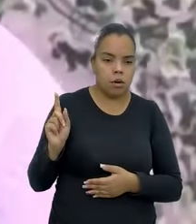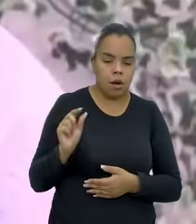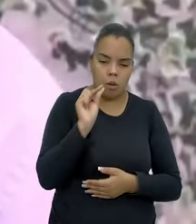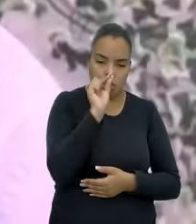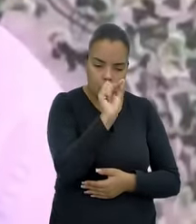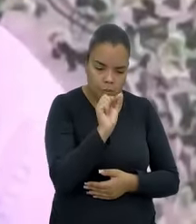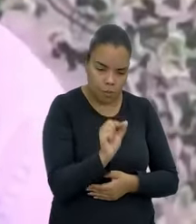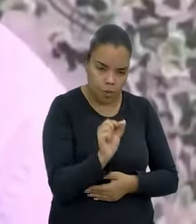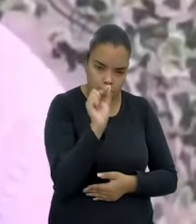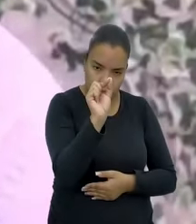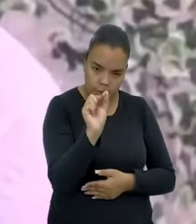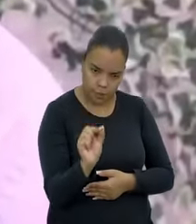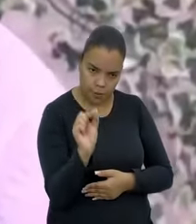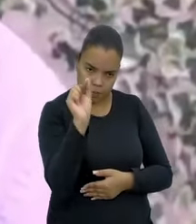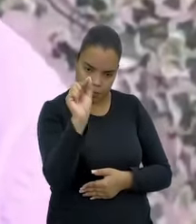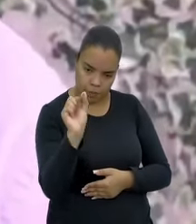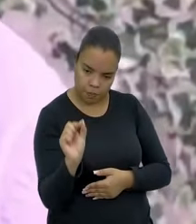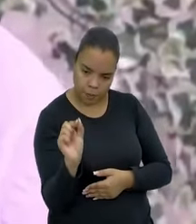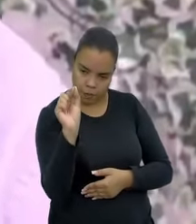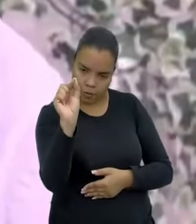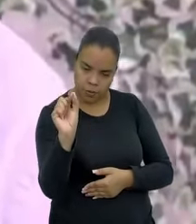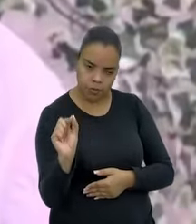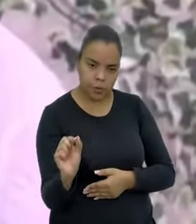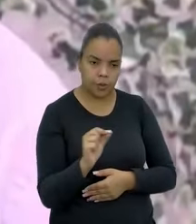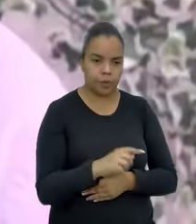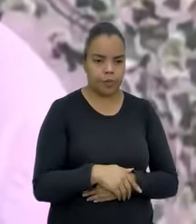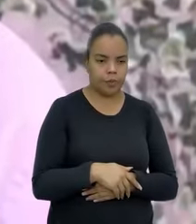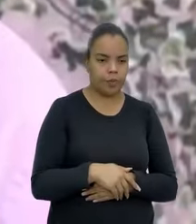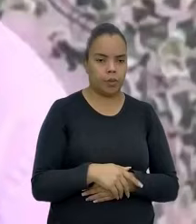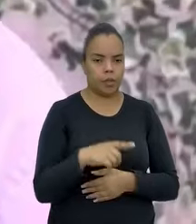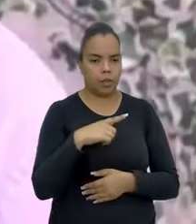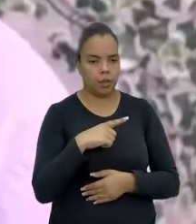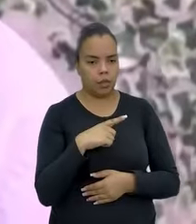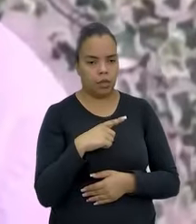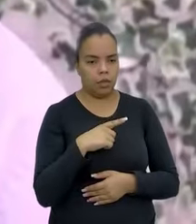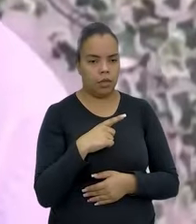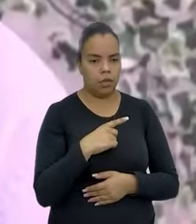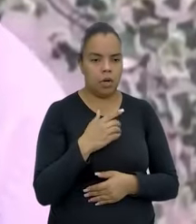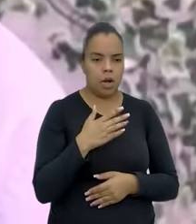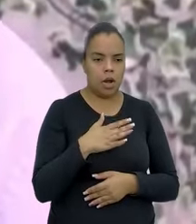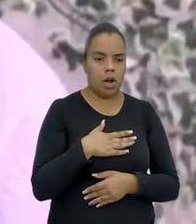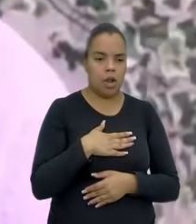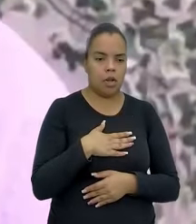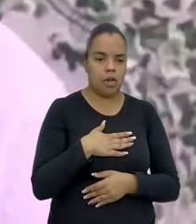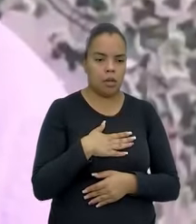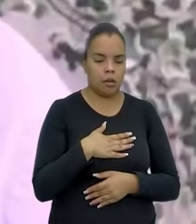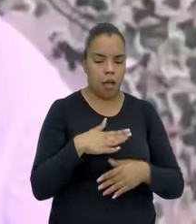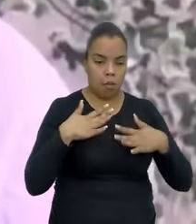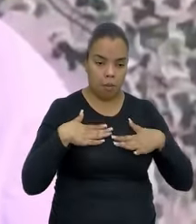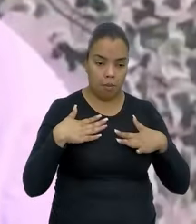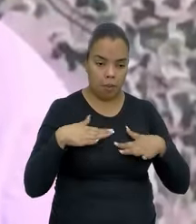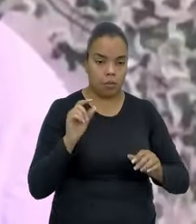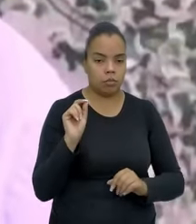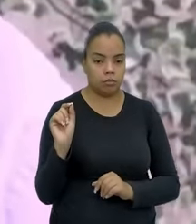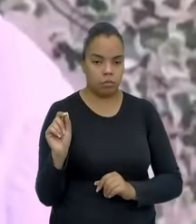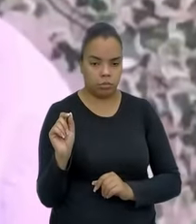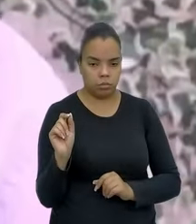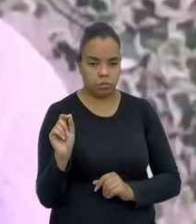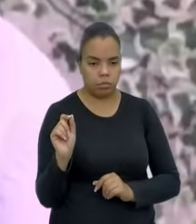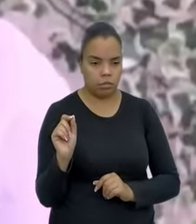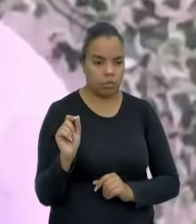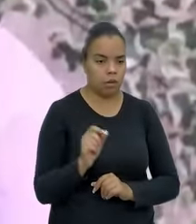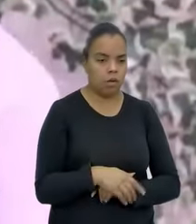pontos multiplano é uma forma de você trabalhar de discreta né uma matemática discreta por conta